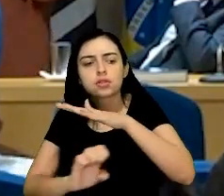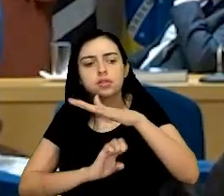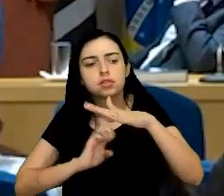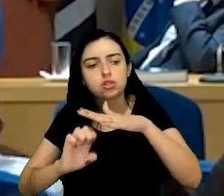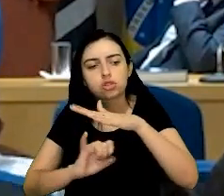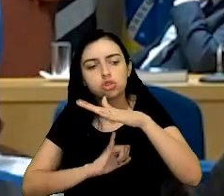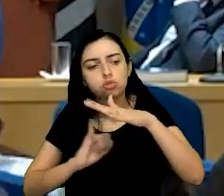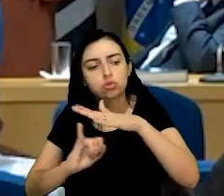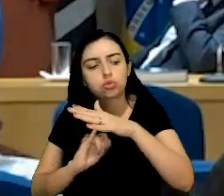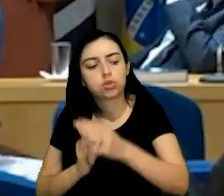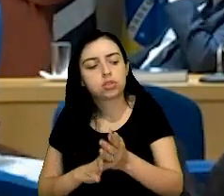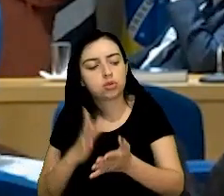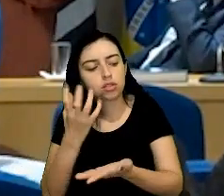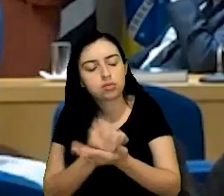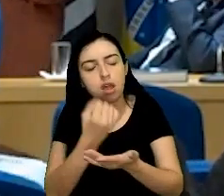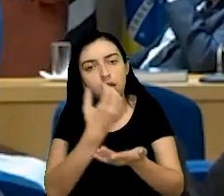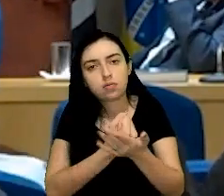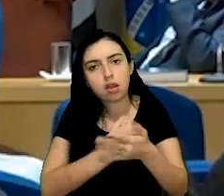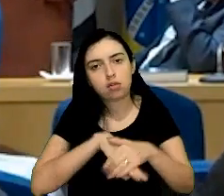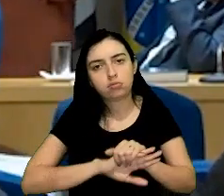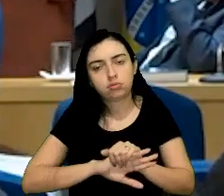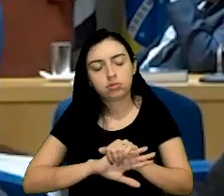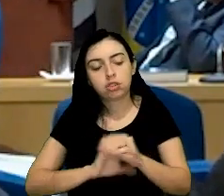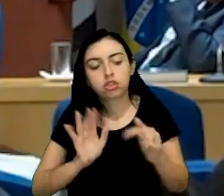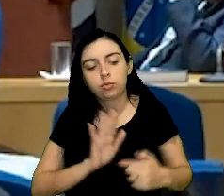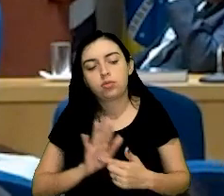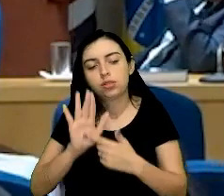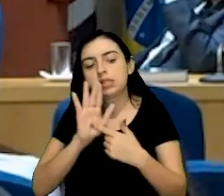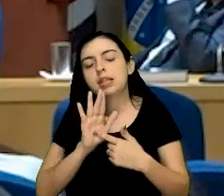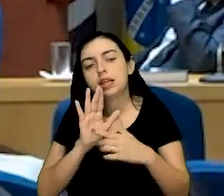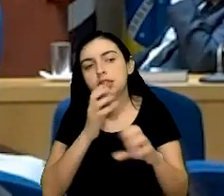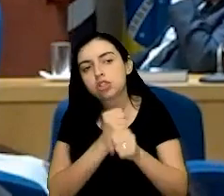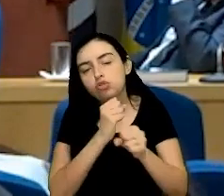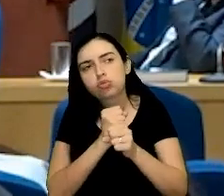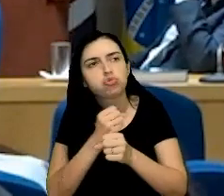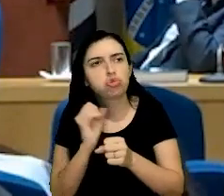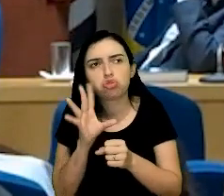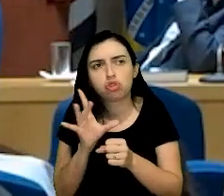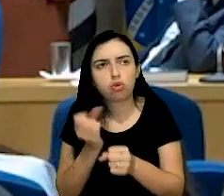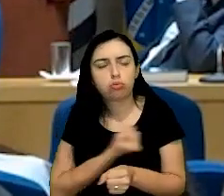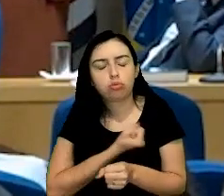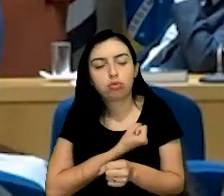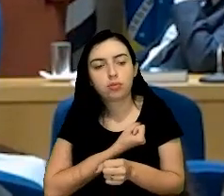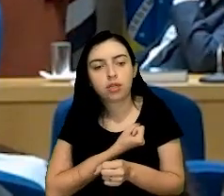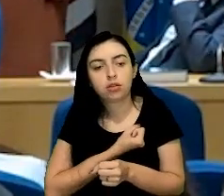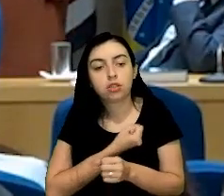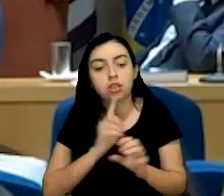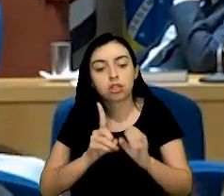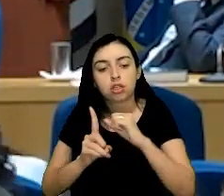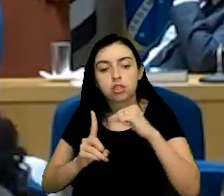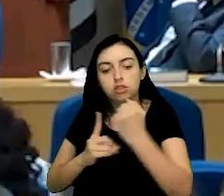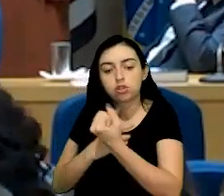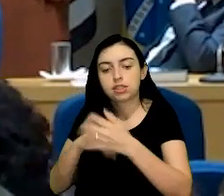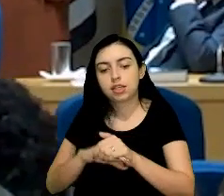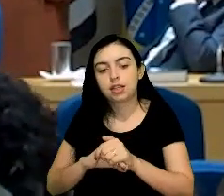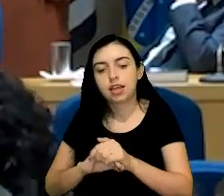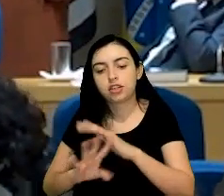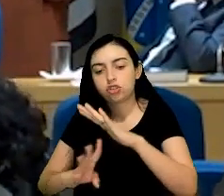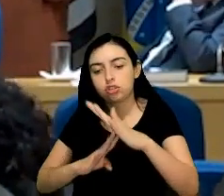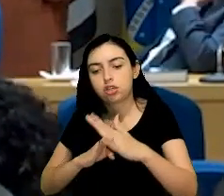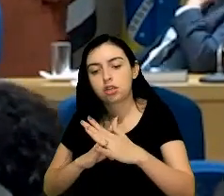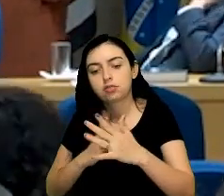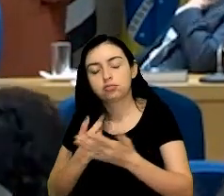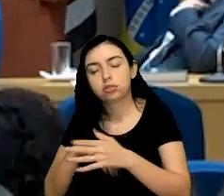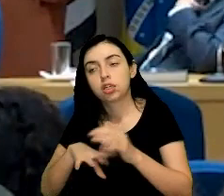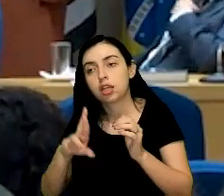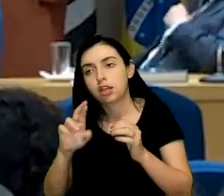que nos mostrasse não só o número dessas populações refugiadas com o reconhecimento de refúgio,